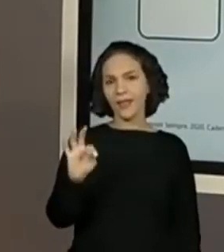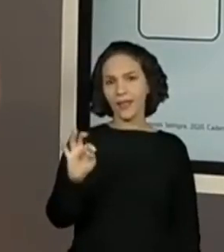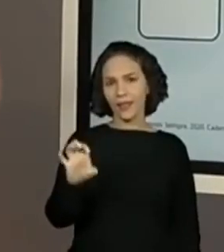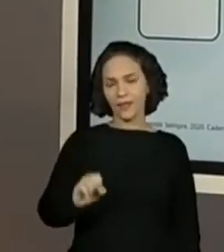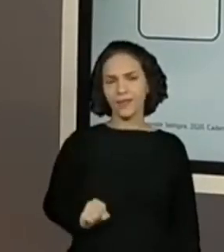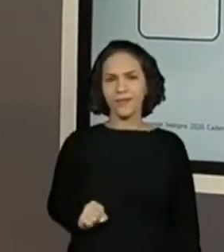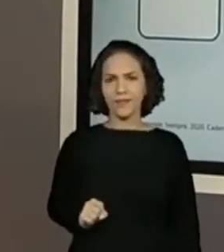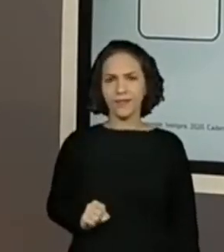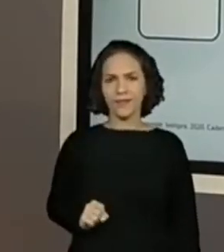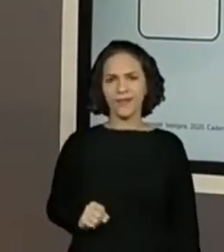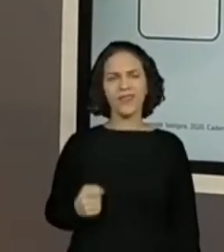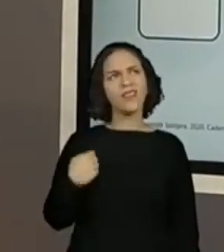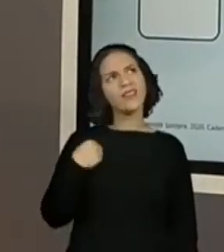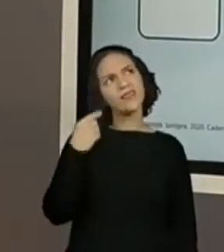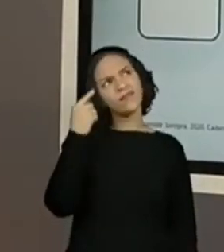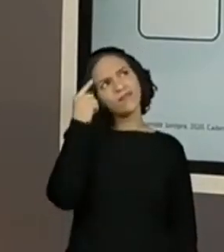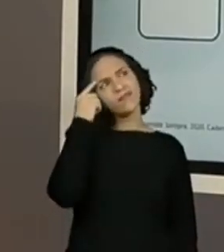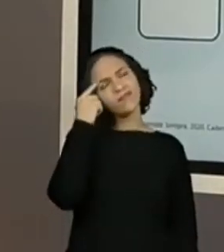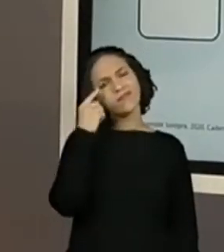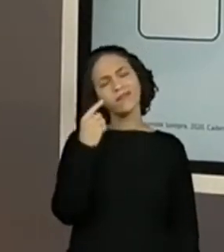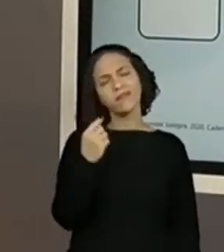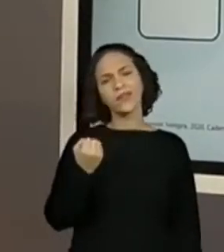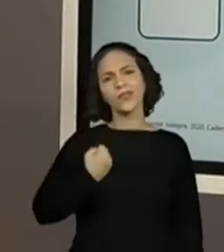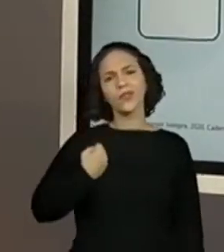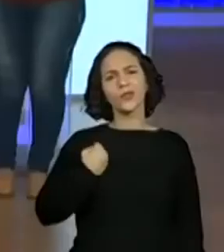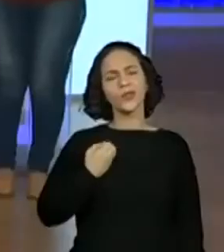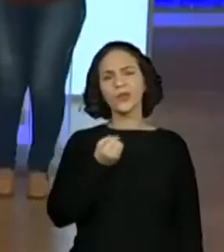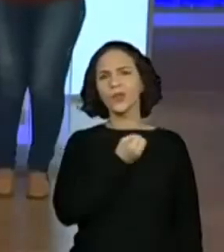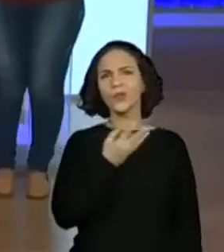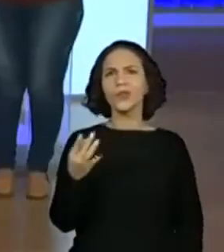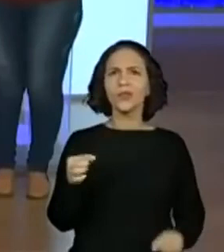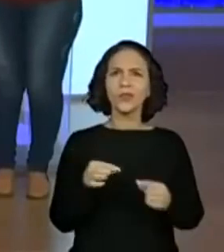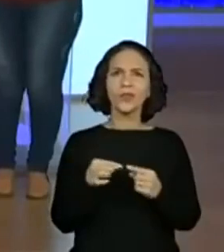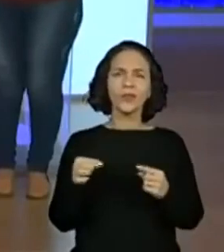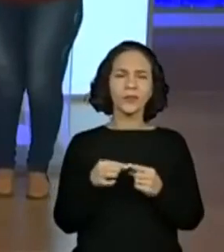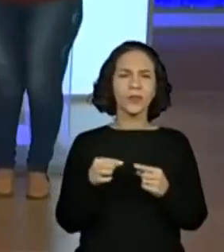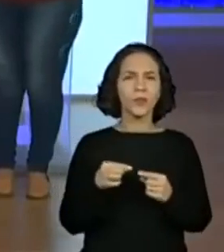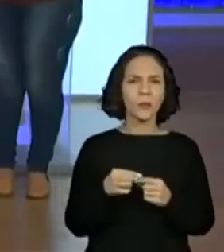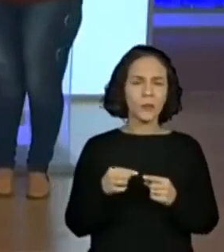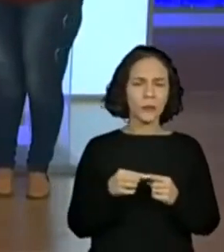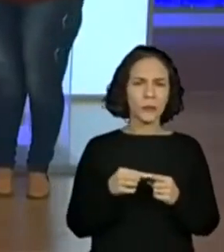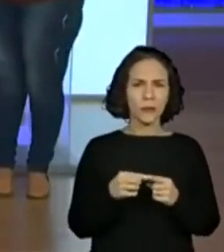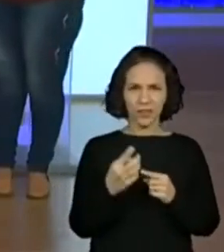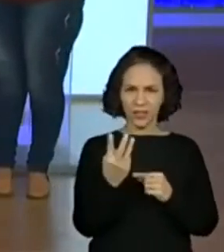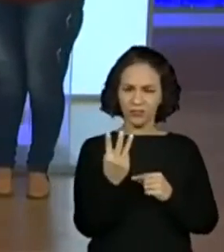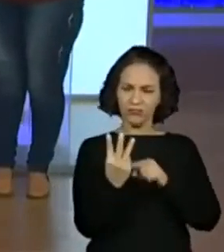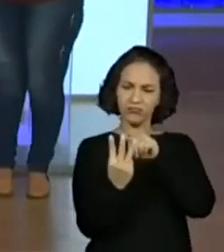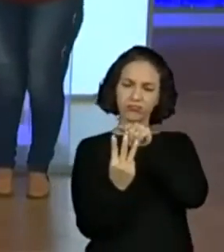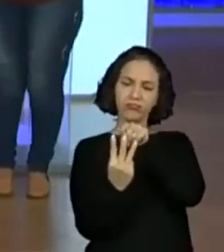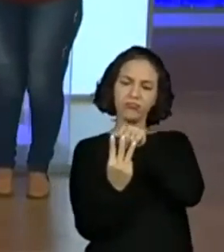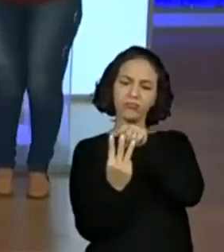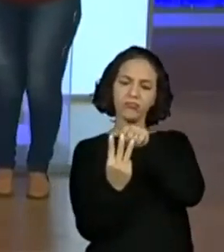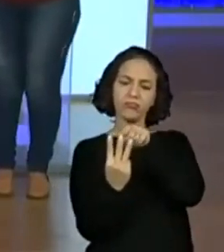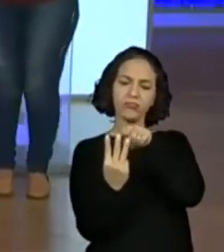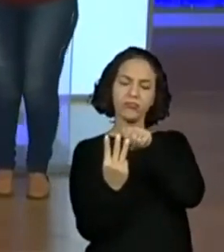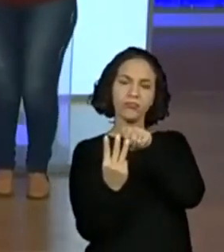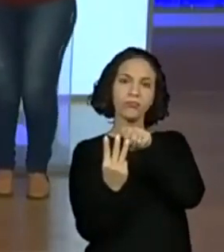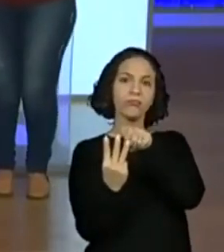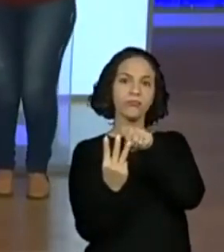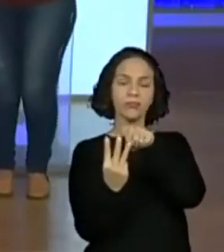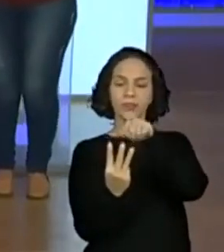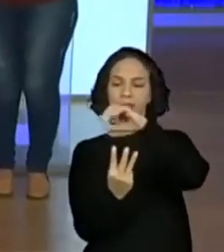Quantos algarismos a gente precisa para escrever 197, professora Vivi? 197. Três algarismos, professora? Três algarismos.